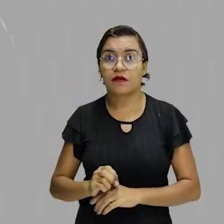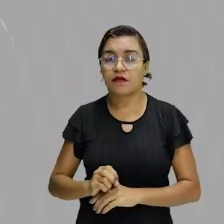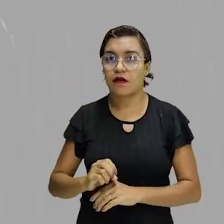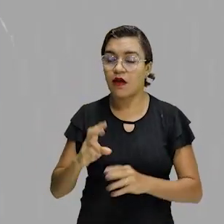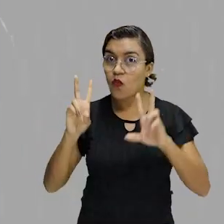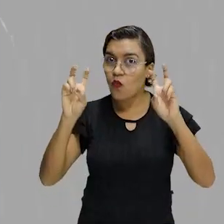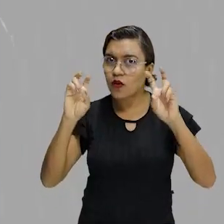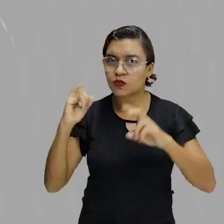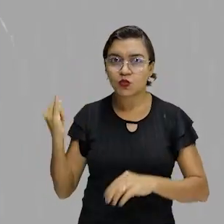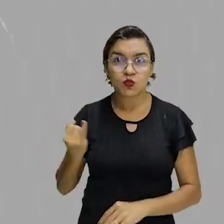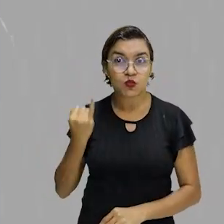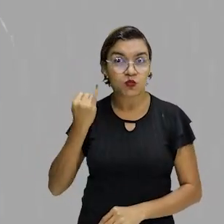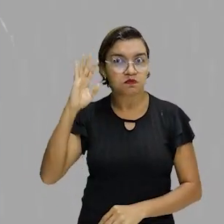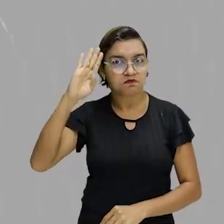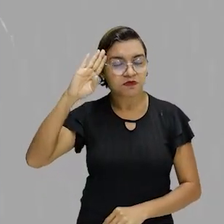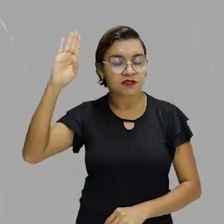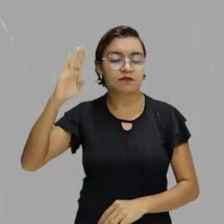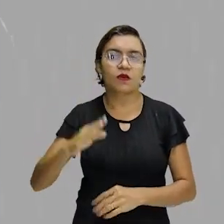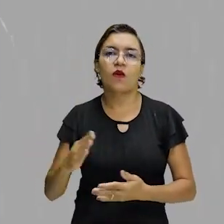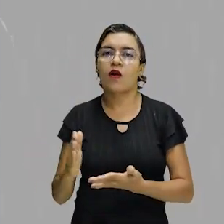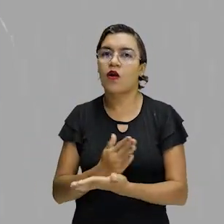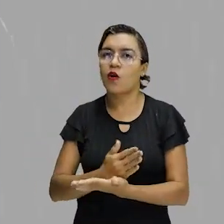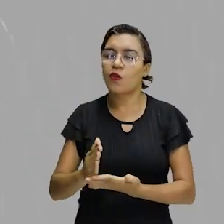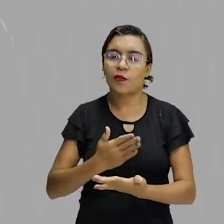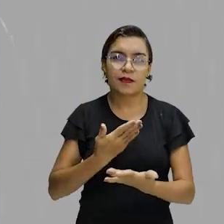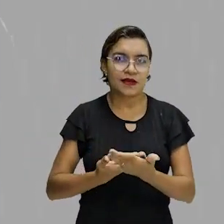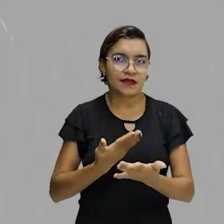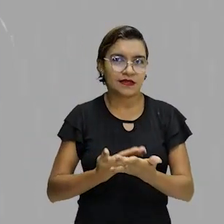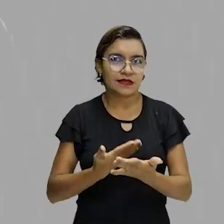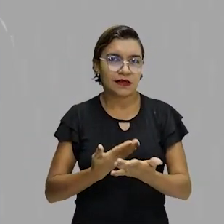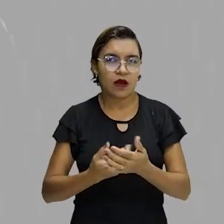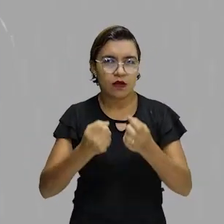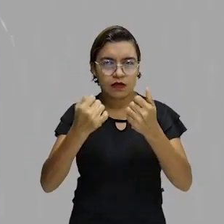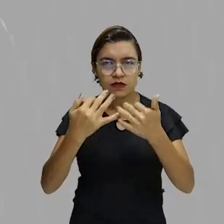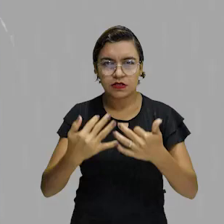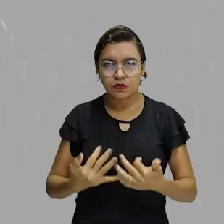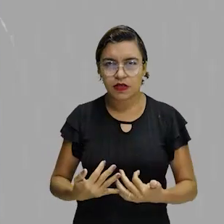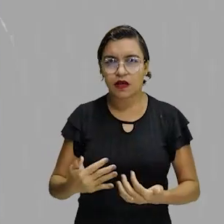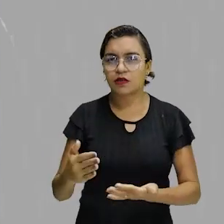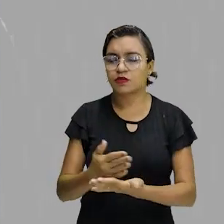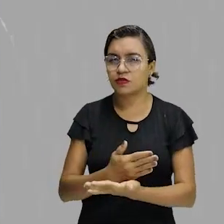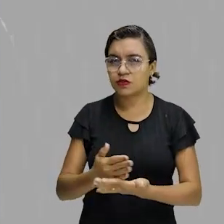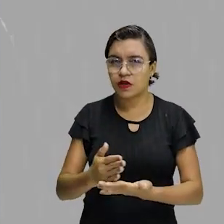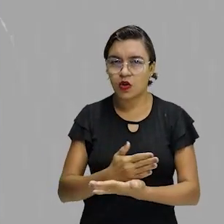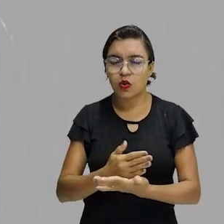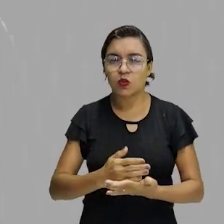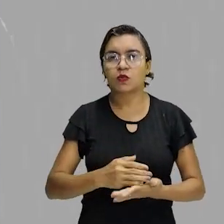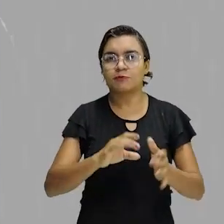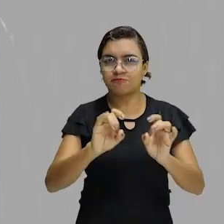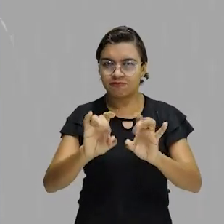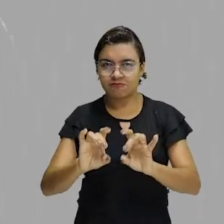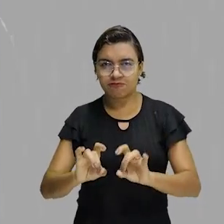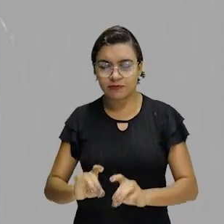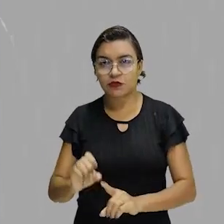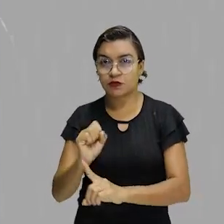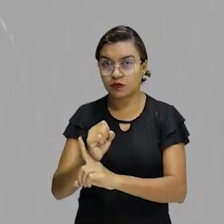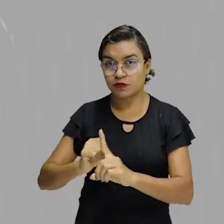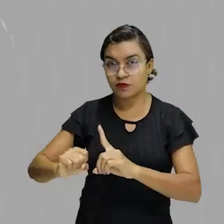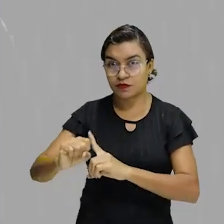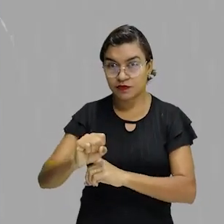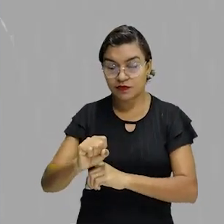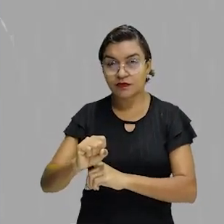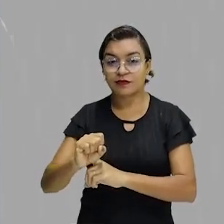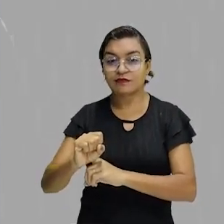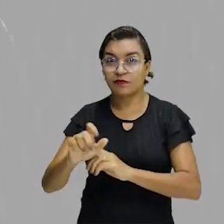principal e em algumas aulas a gente está falando de alguns pontos específicos sobre os movimentos sociais. Na aula de hoje, por